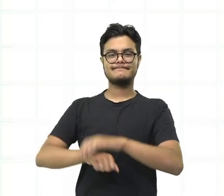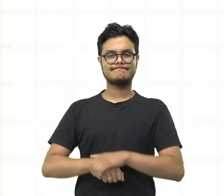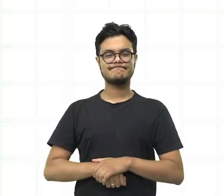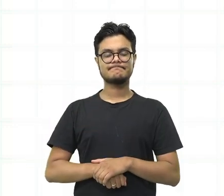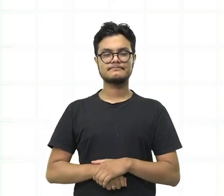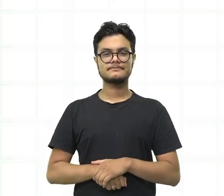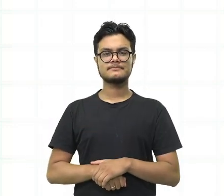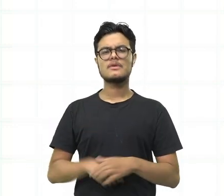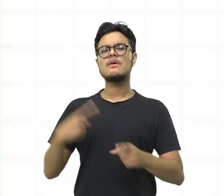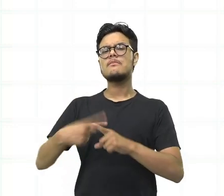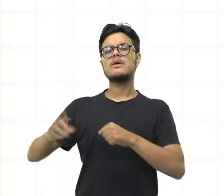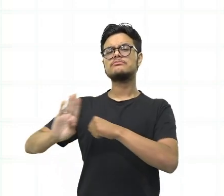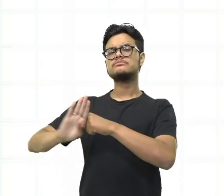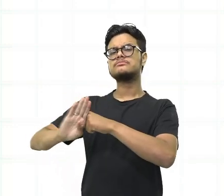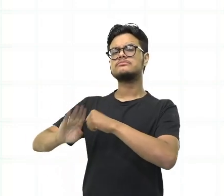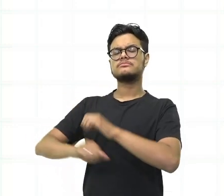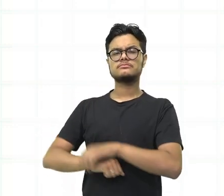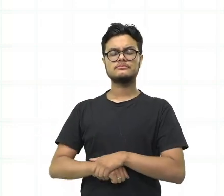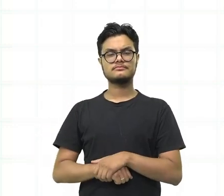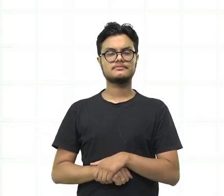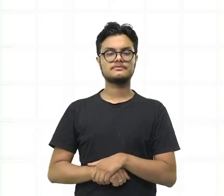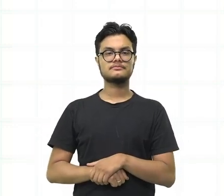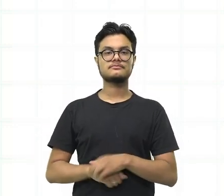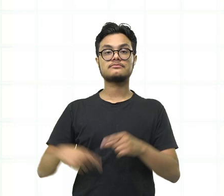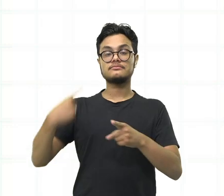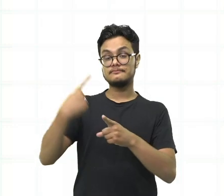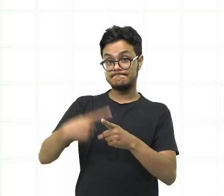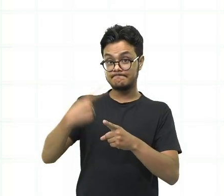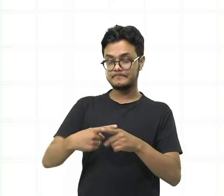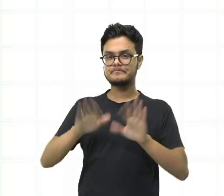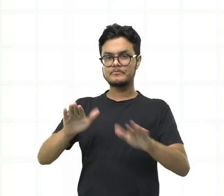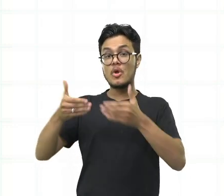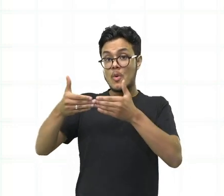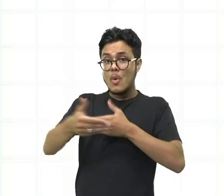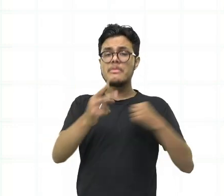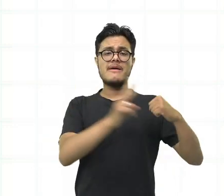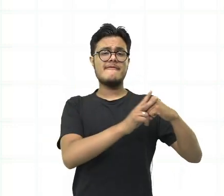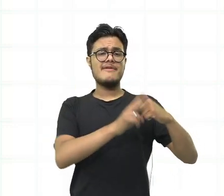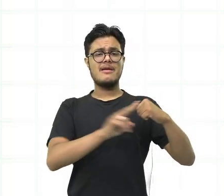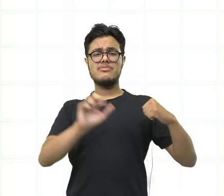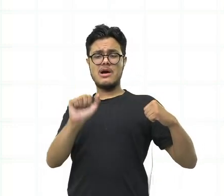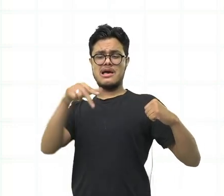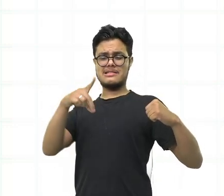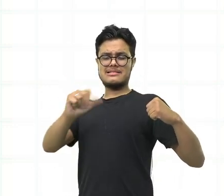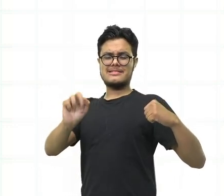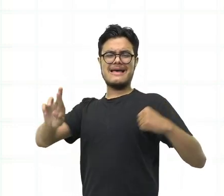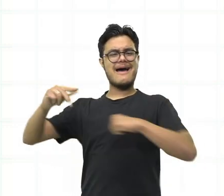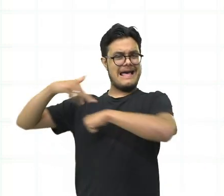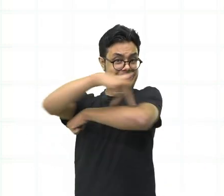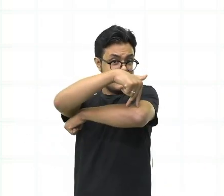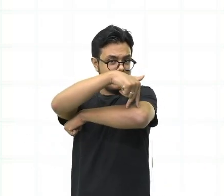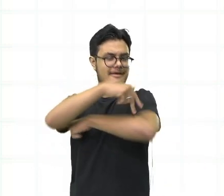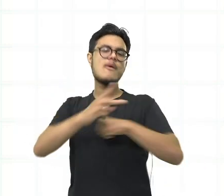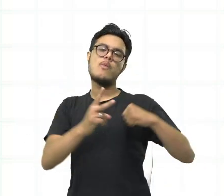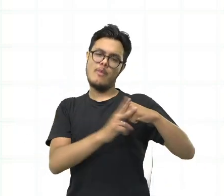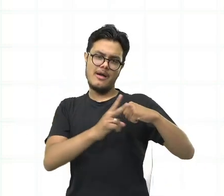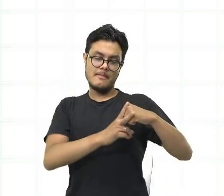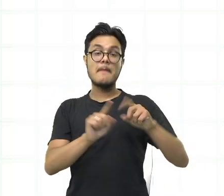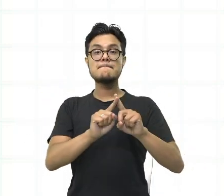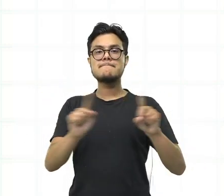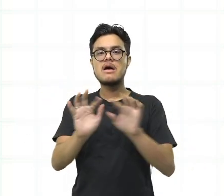substantivada. Por que ele está substantivada? Porque, originalmente, ele é um verbo. Porém, dentro da